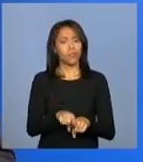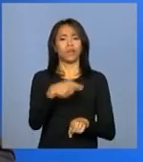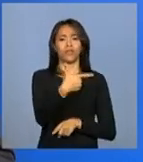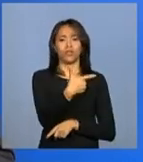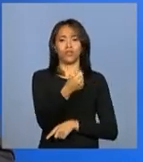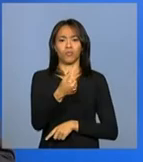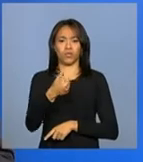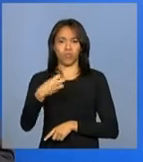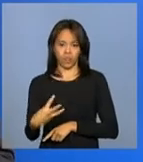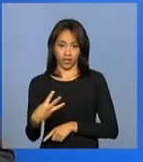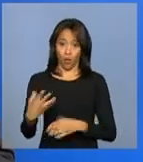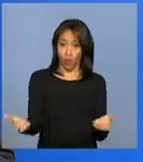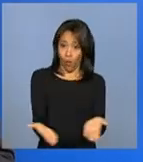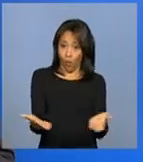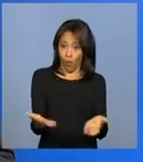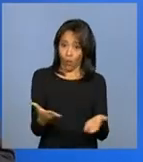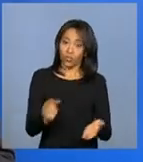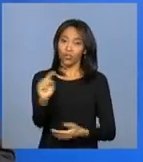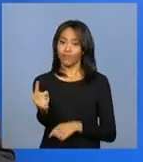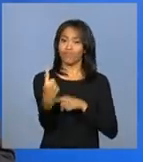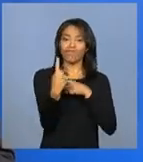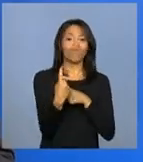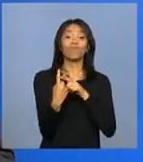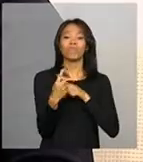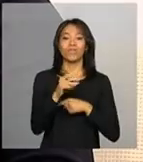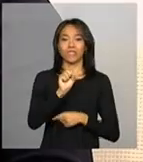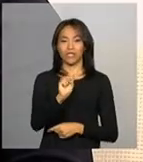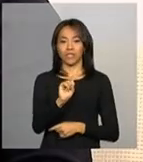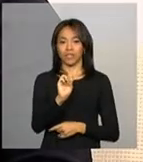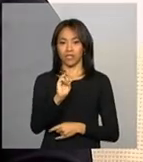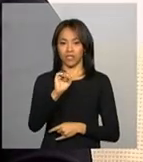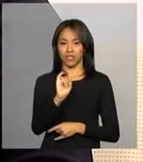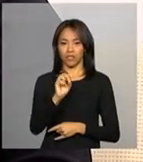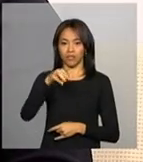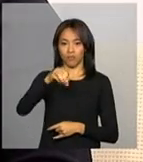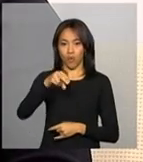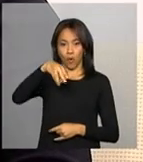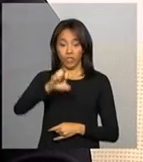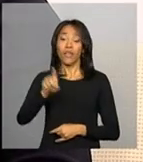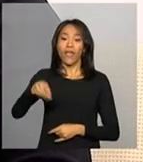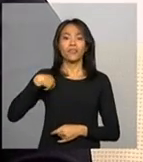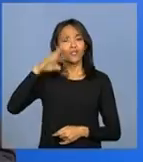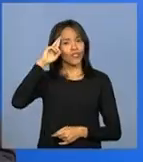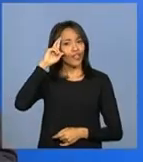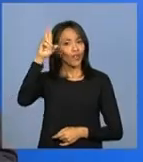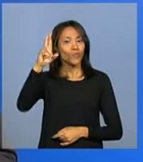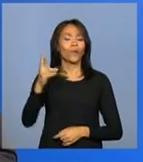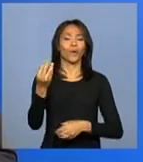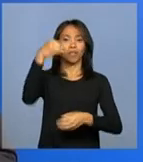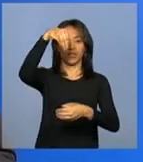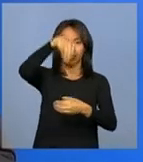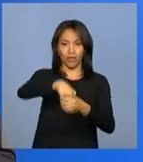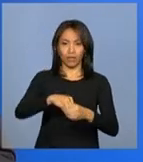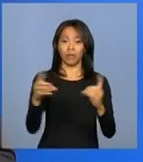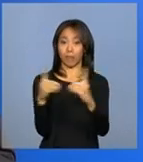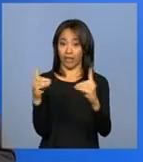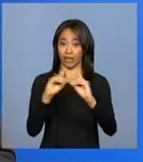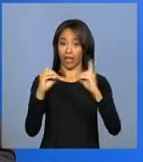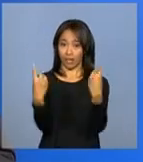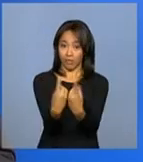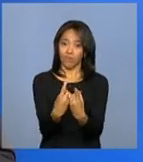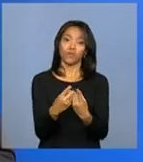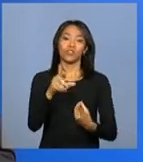2013 comigo nesse bloco Simone Albuquerque que é diretora do departamento de gestão do suas do